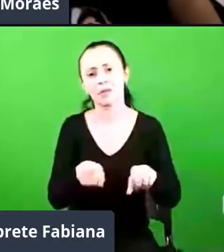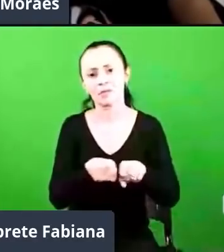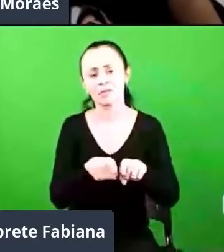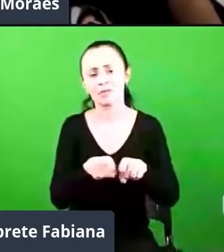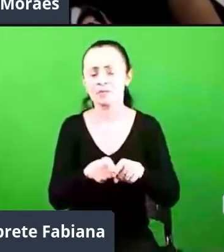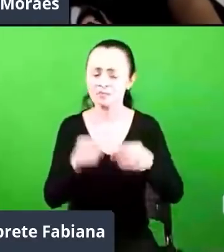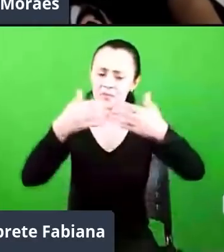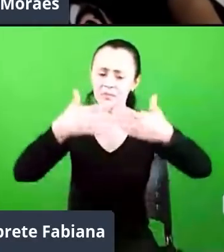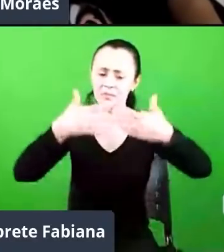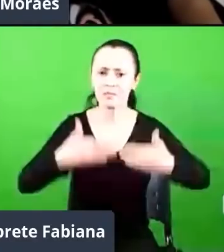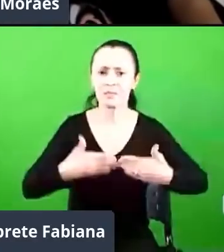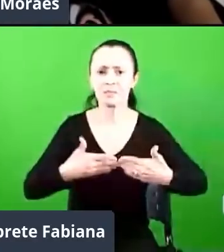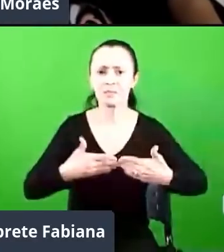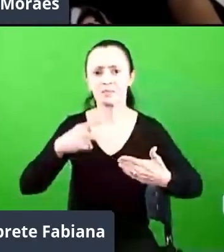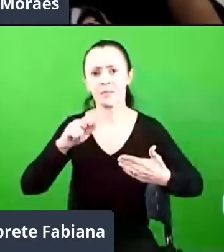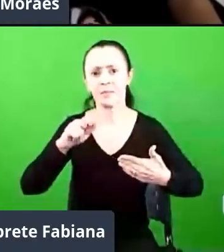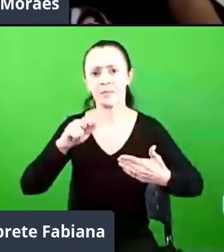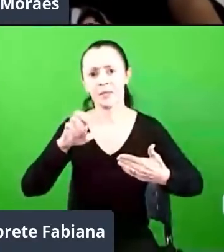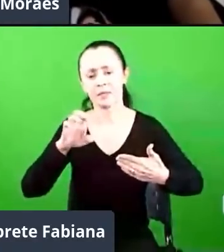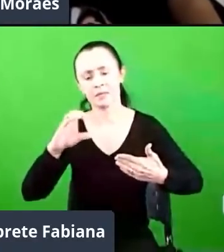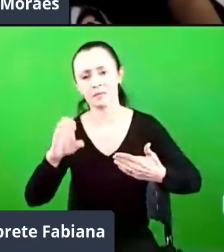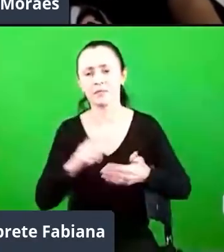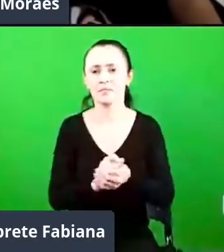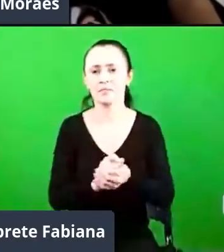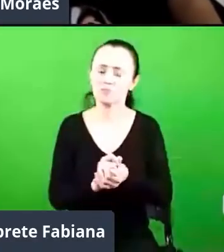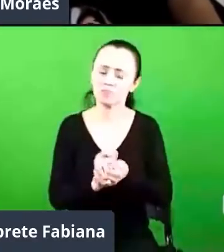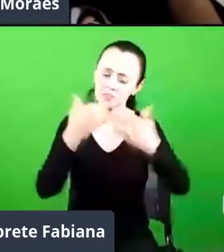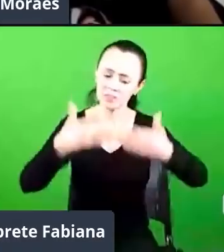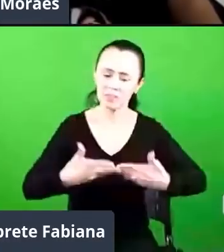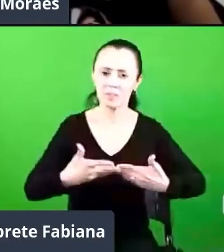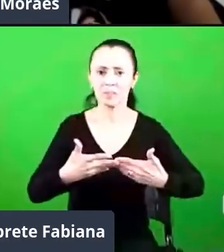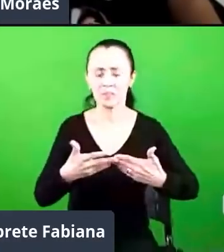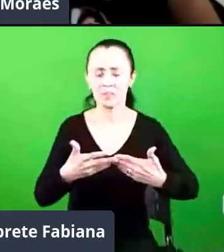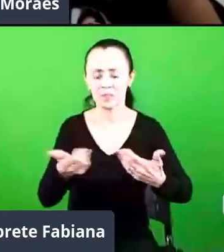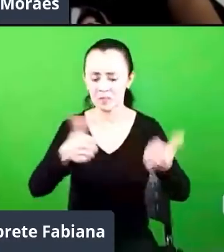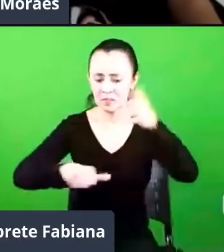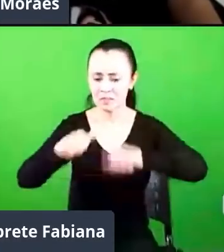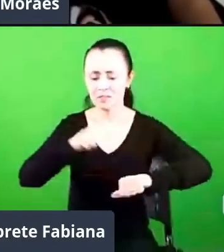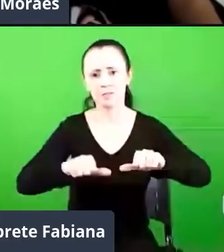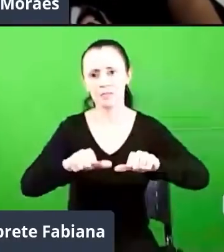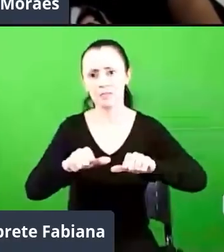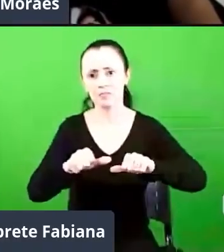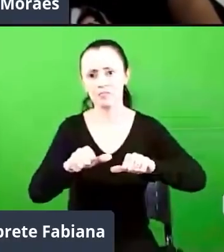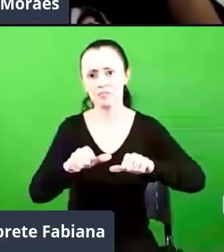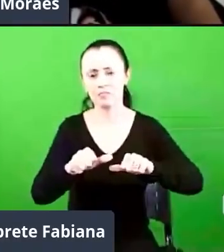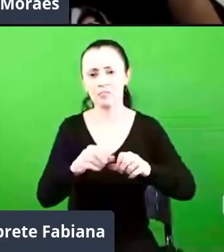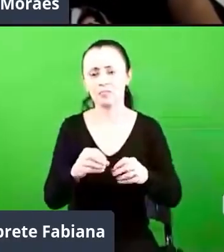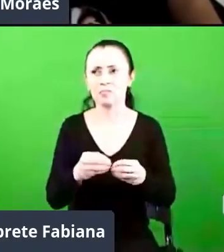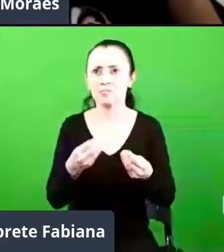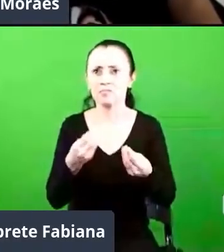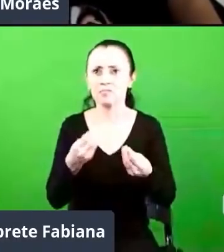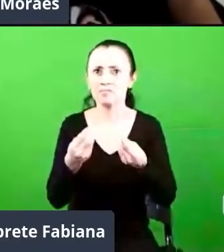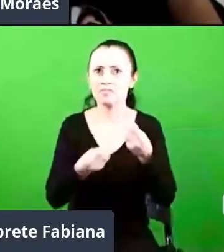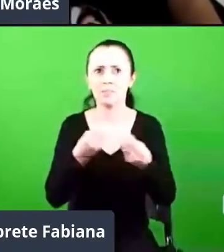de avaliação, ele coloca uma possibilidade muito sutil também, né, porque ninguém está sabendo essa resposta,